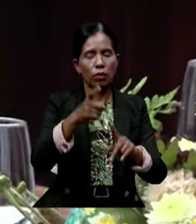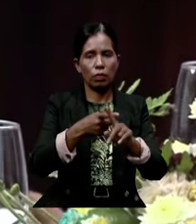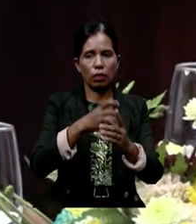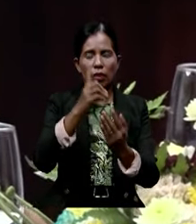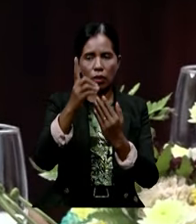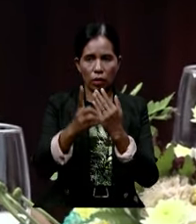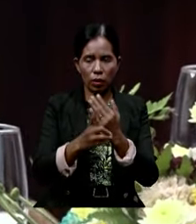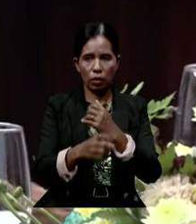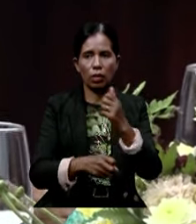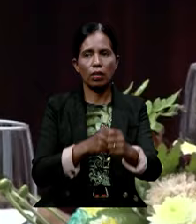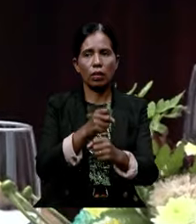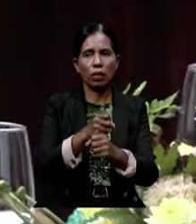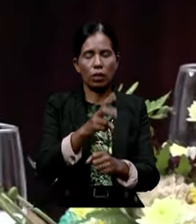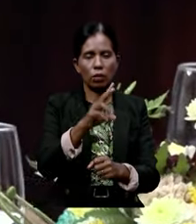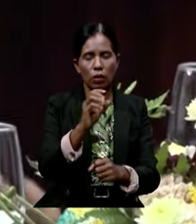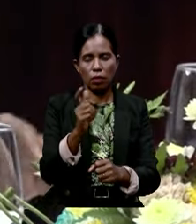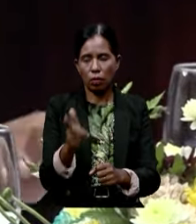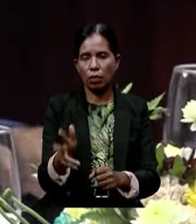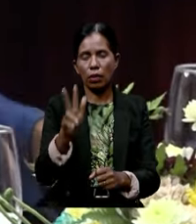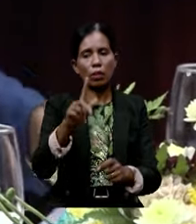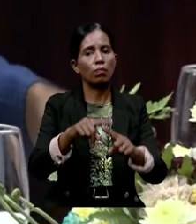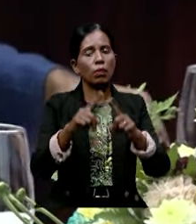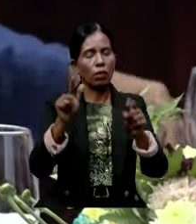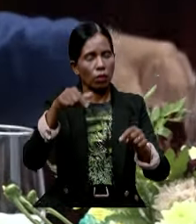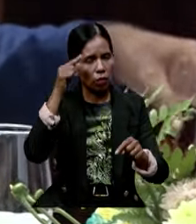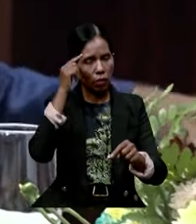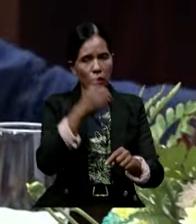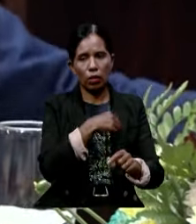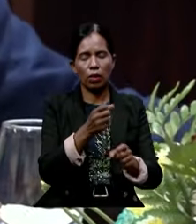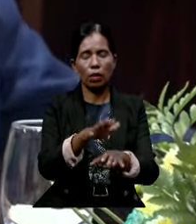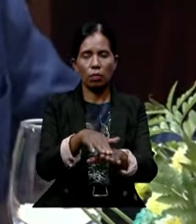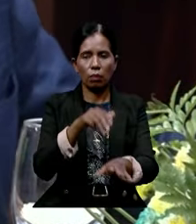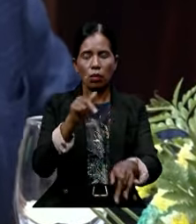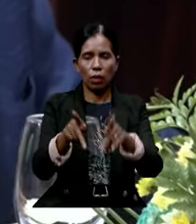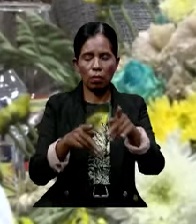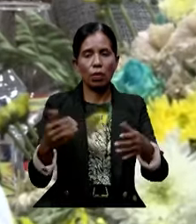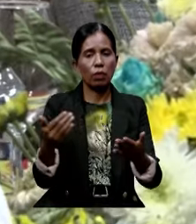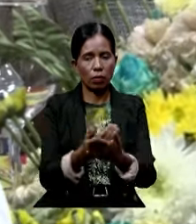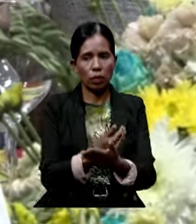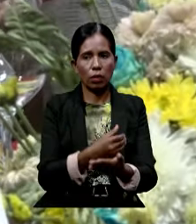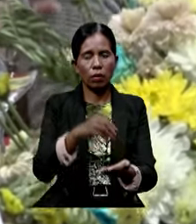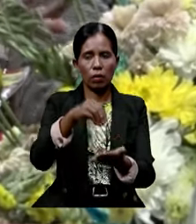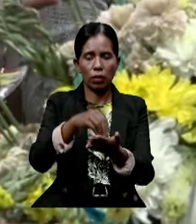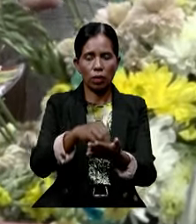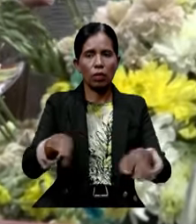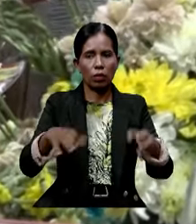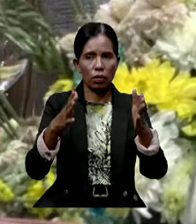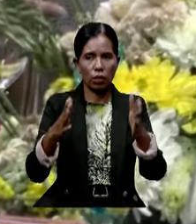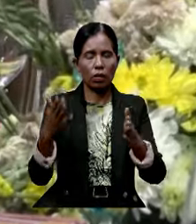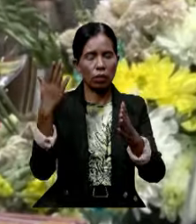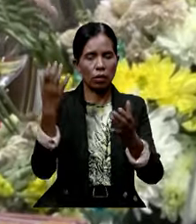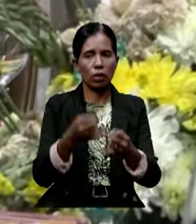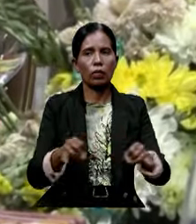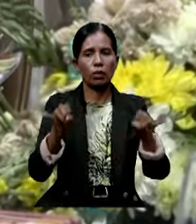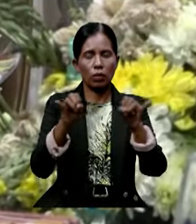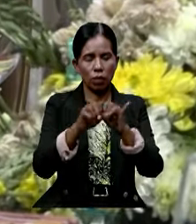dezembro, tinan rihun rua, rua Nulo Resintolo, mas B, governo se dá o calo recrutamento fon, onde prejudica o funcionamento